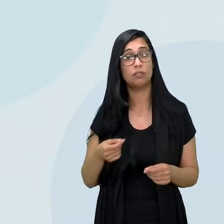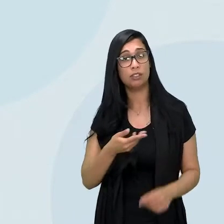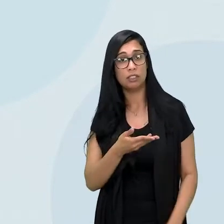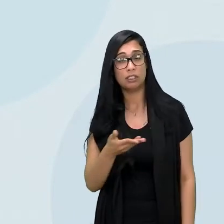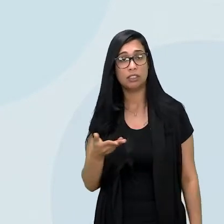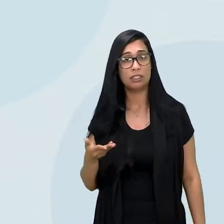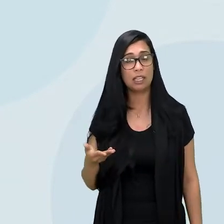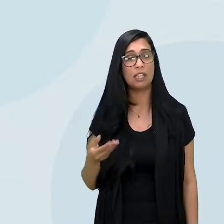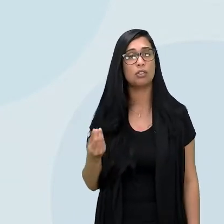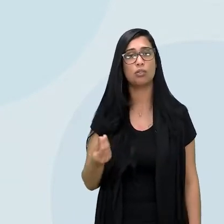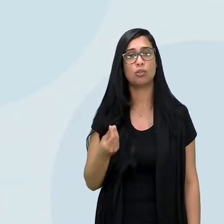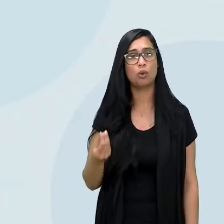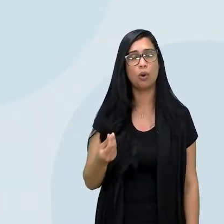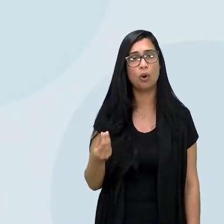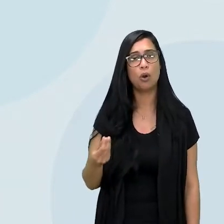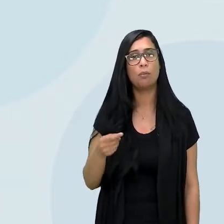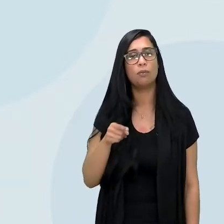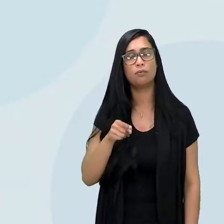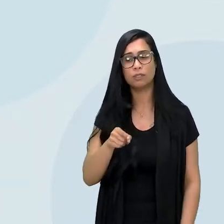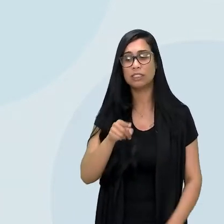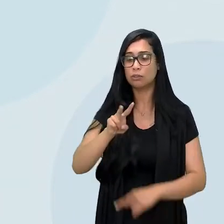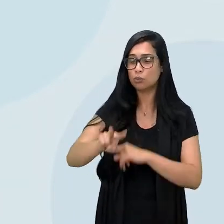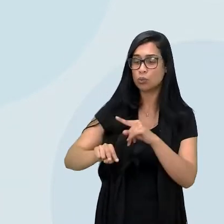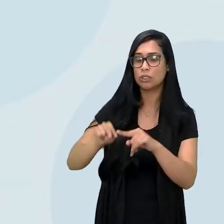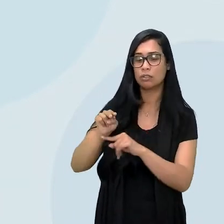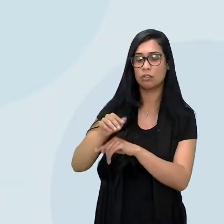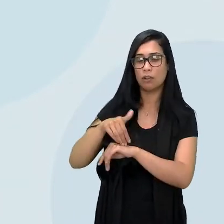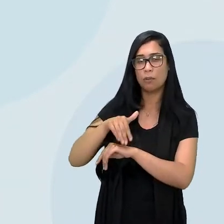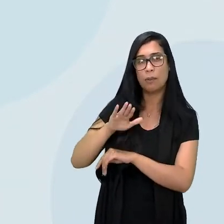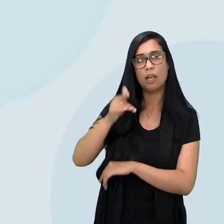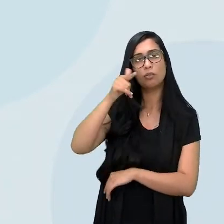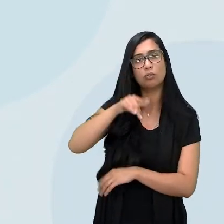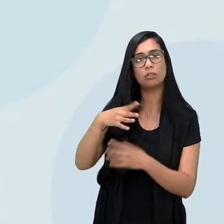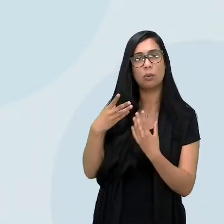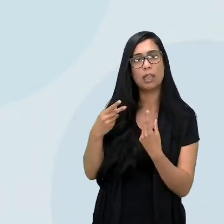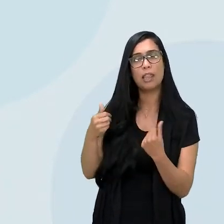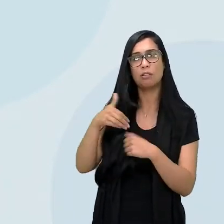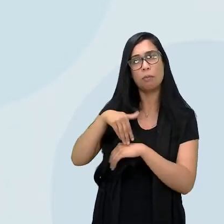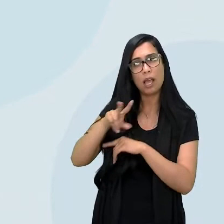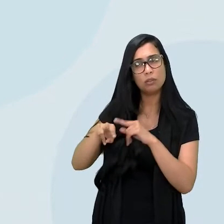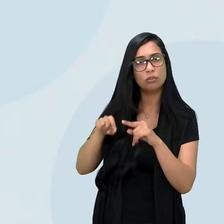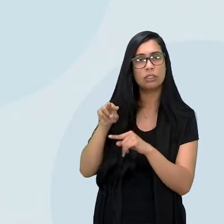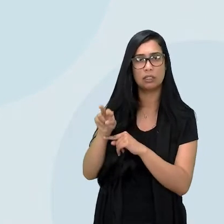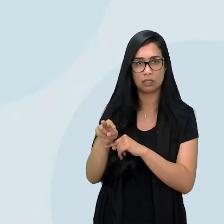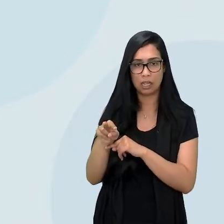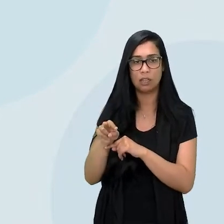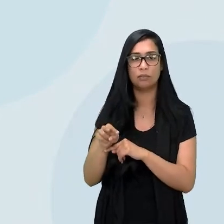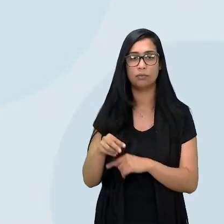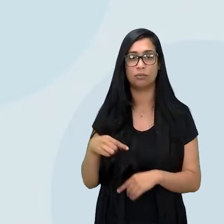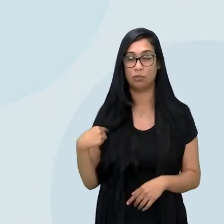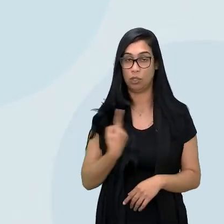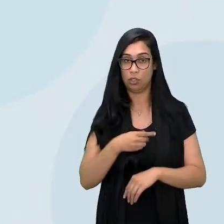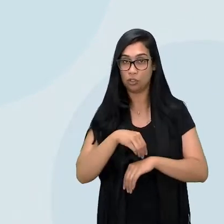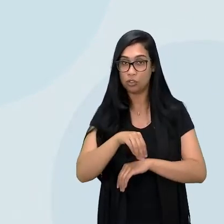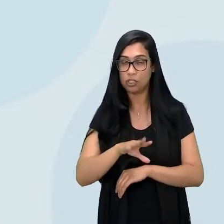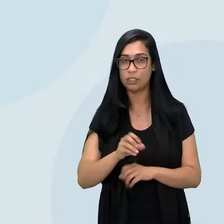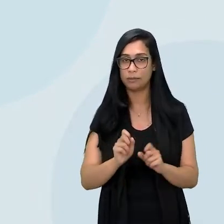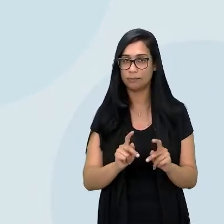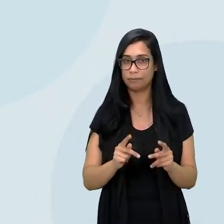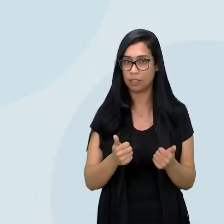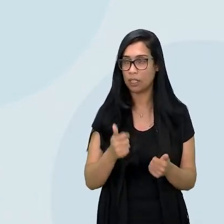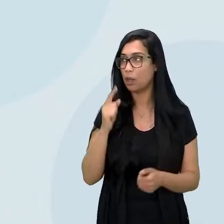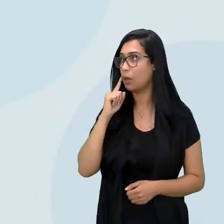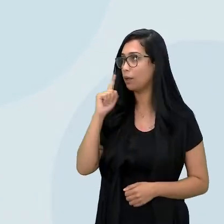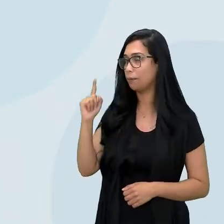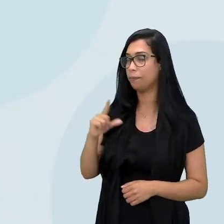tem, que também são hábitos sustentáveis, né? Então, olha lá, lembra da corrente elétrica? A gente vai chamar de corrente aquilo que está